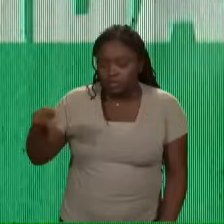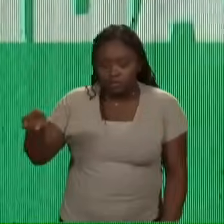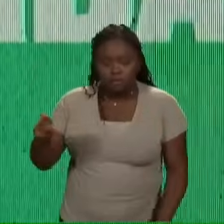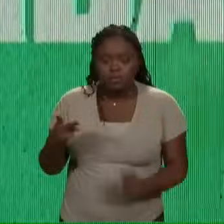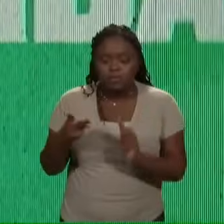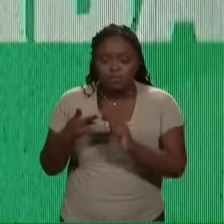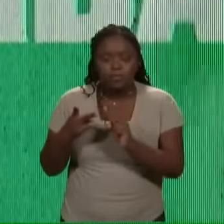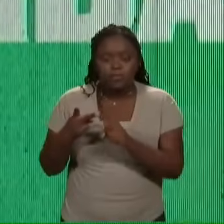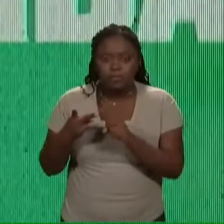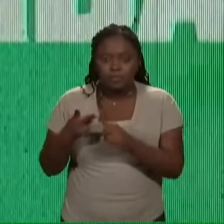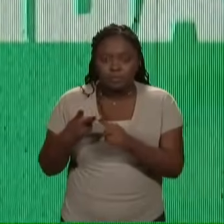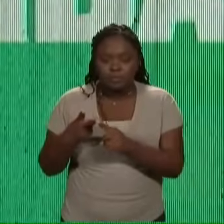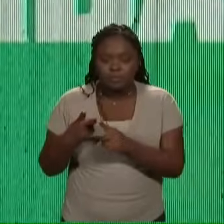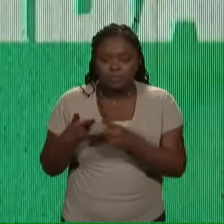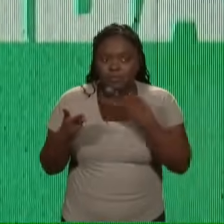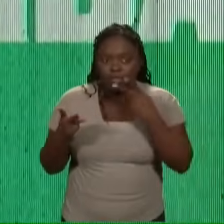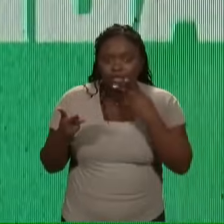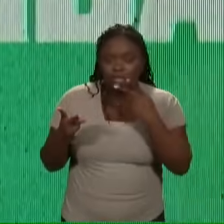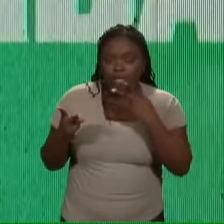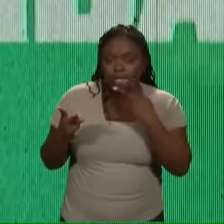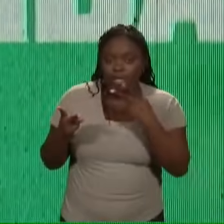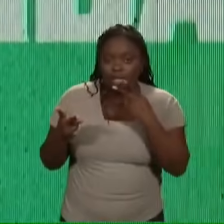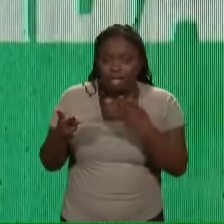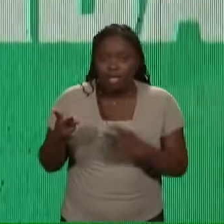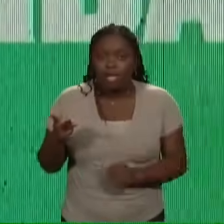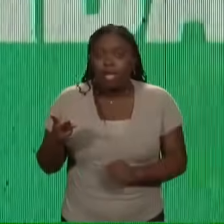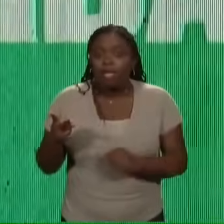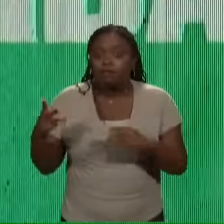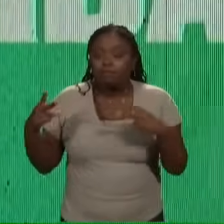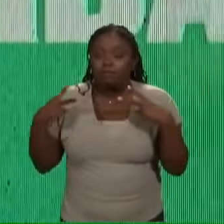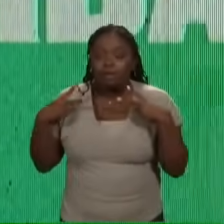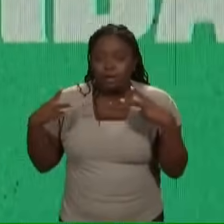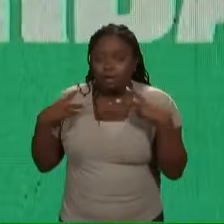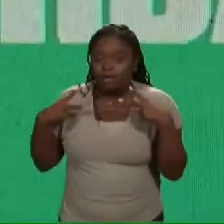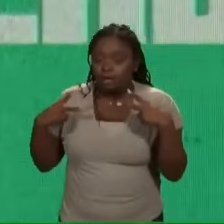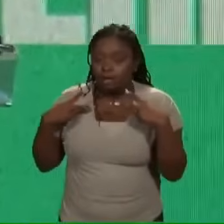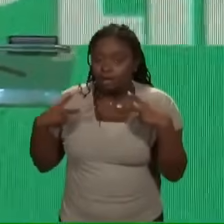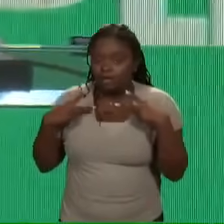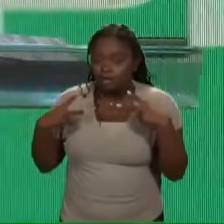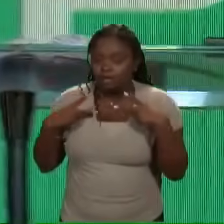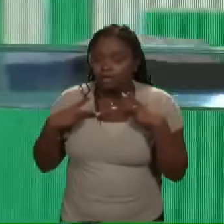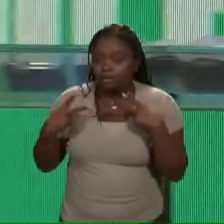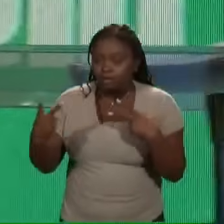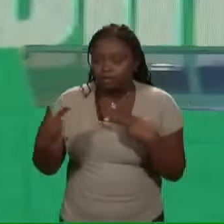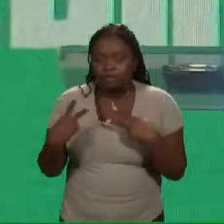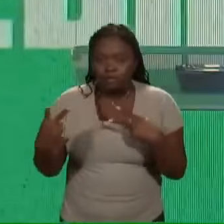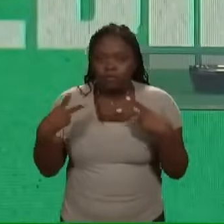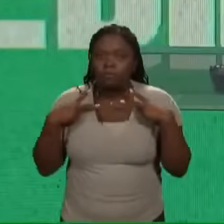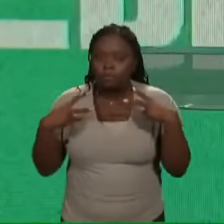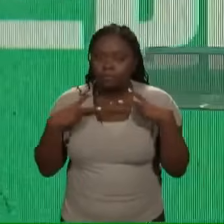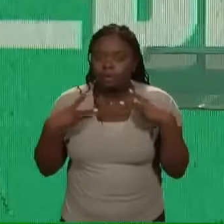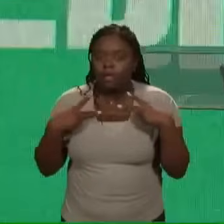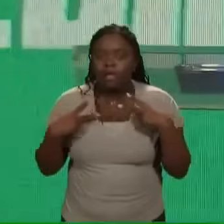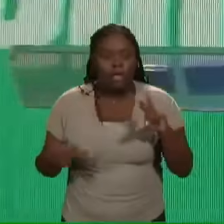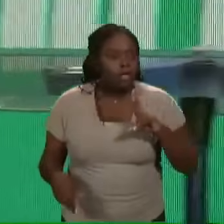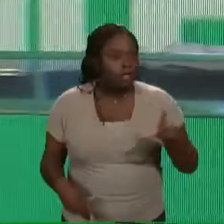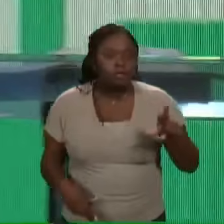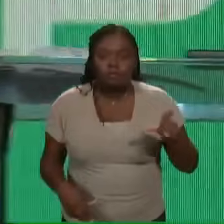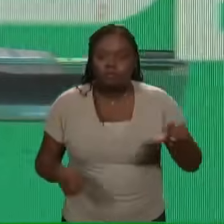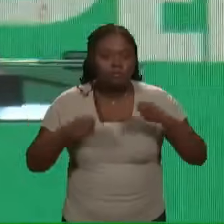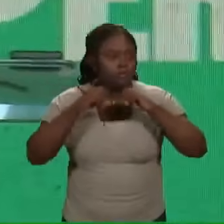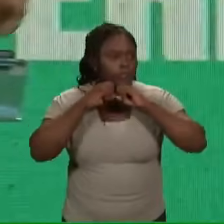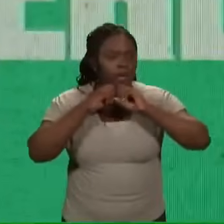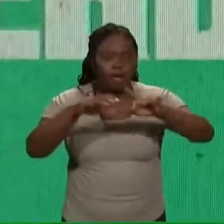Segundo, ele repete a outra ordem, ó, a sós com ele, a sós. Não é para